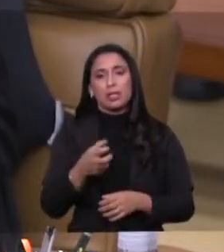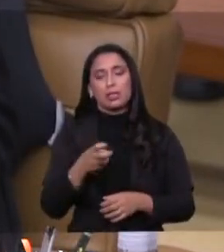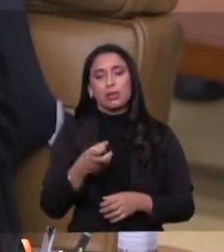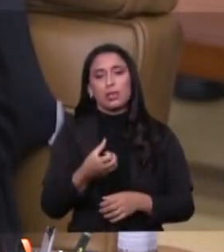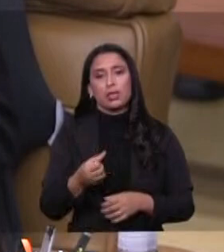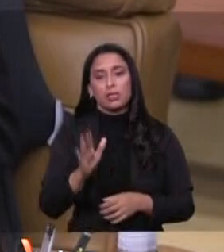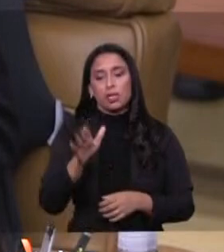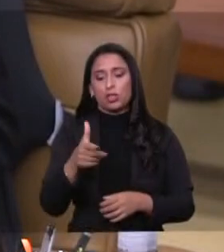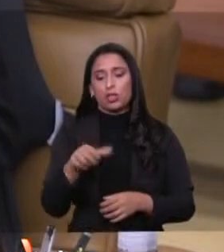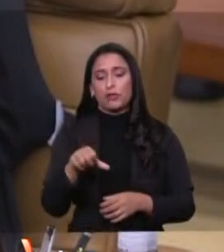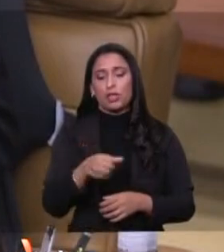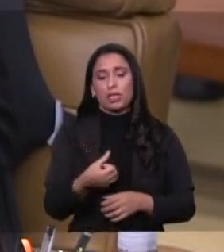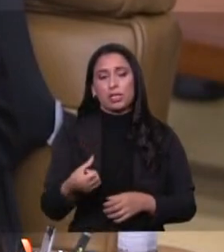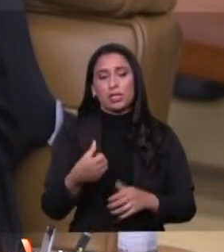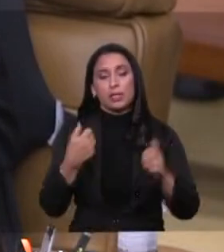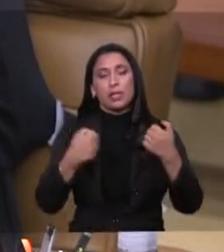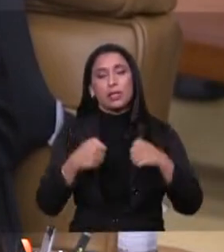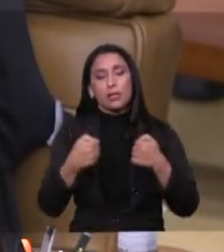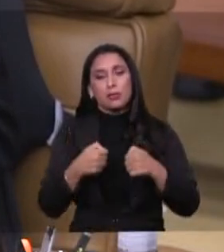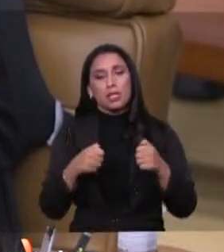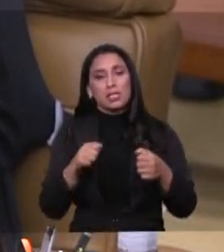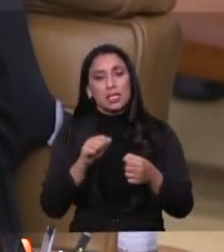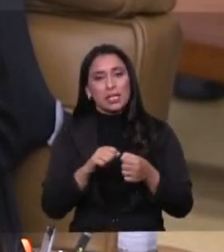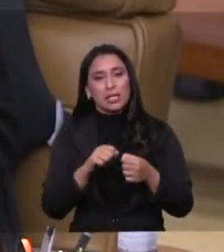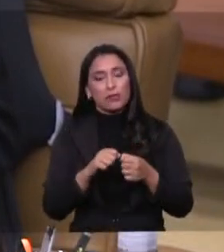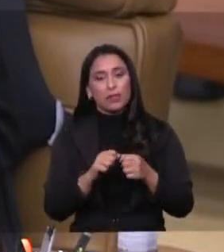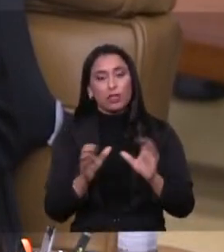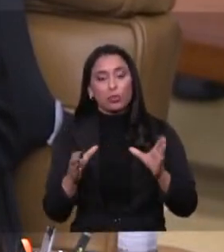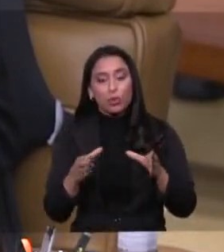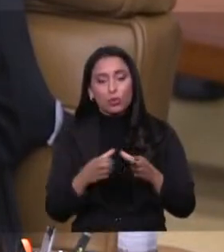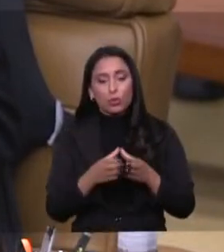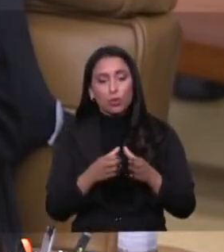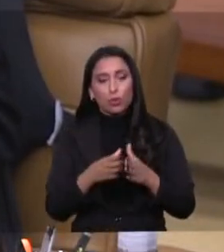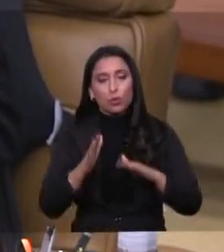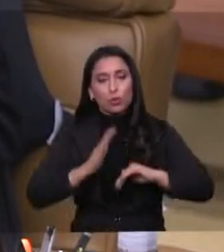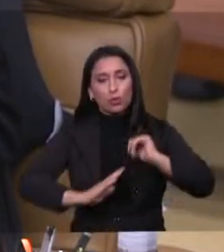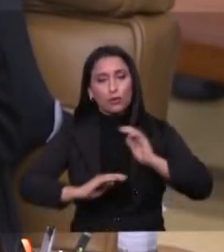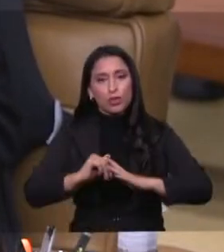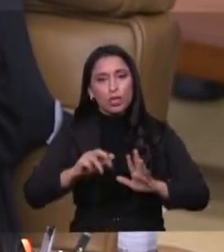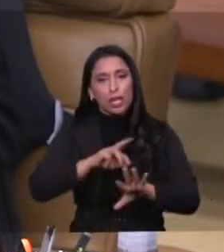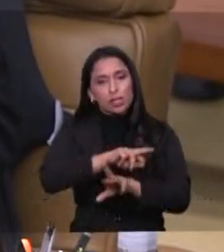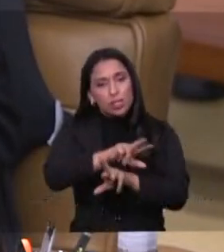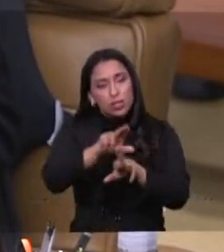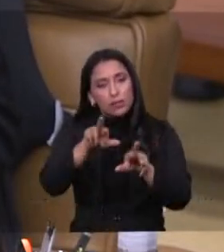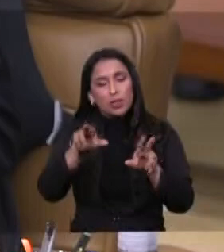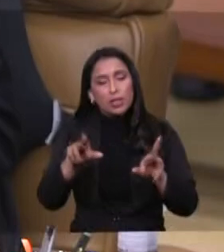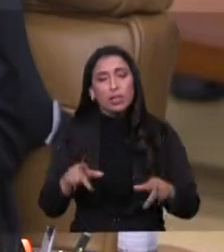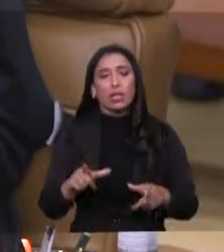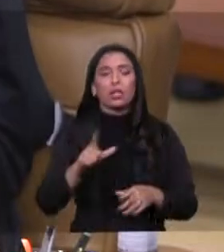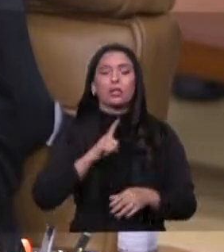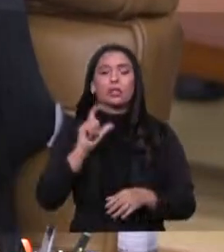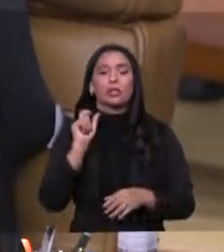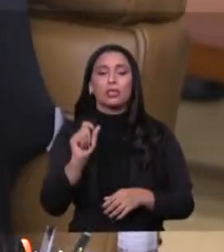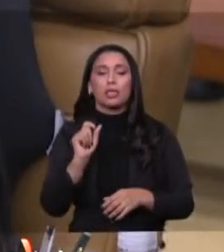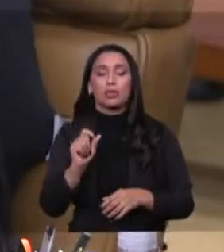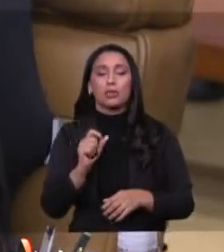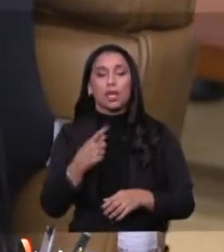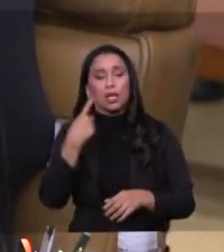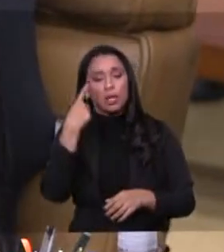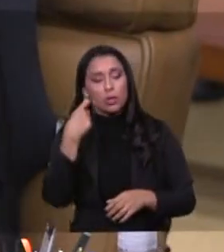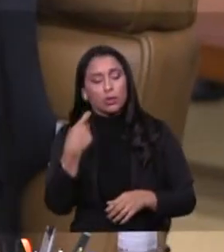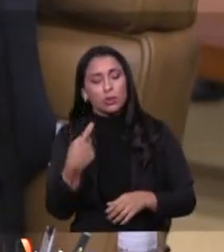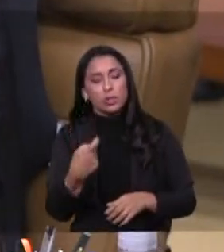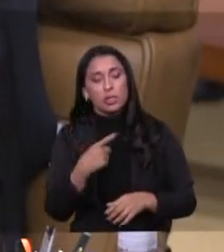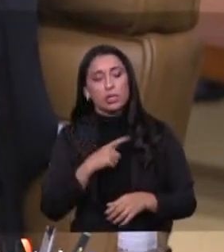96 deve ser elaborado por comissão multidisciplinar, aberta a questionamentos pelas partes